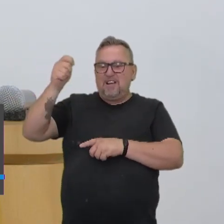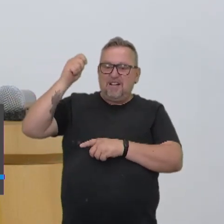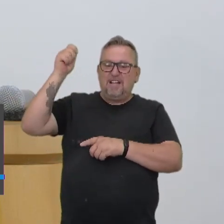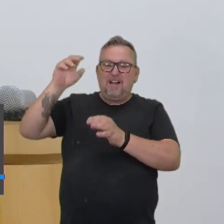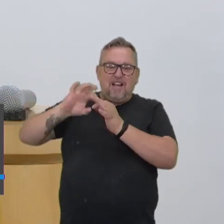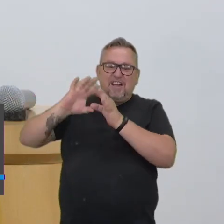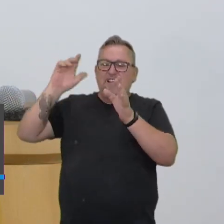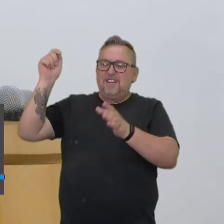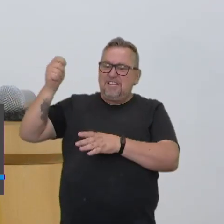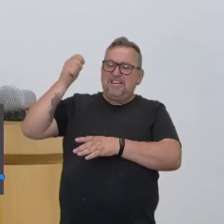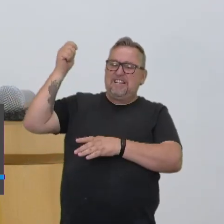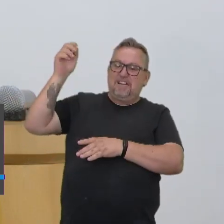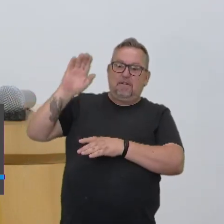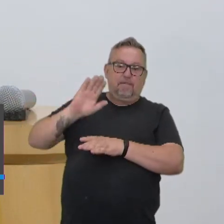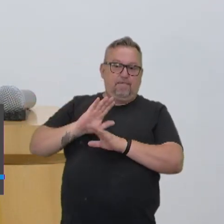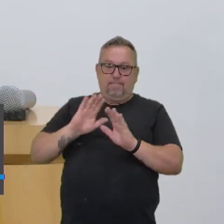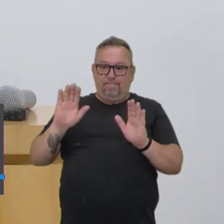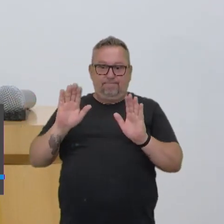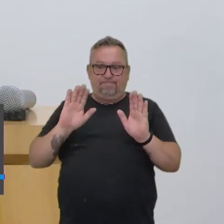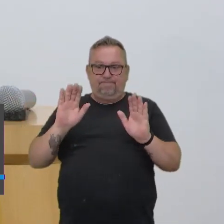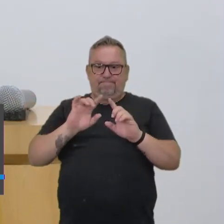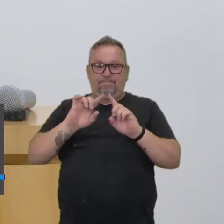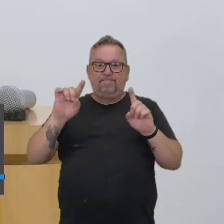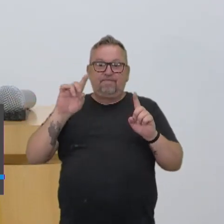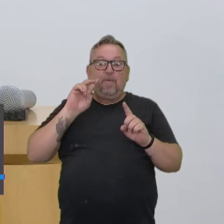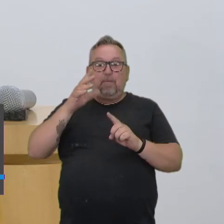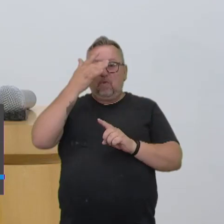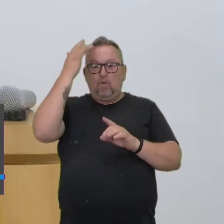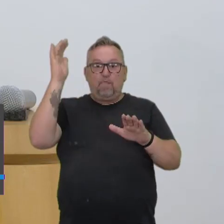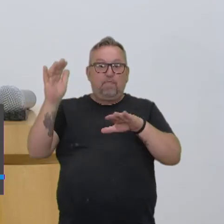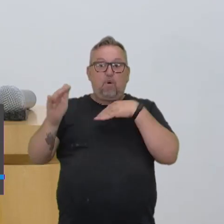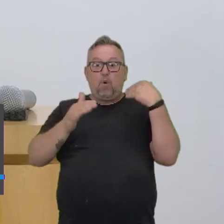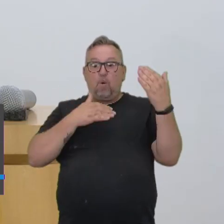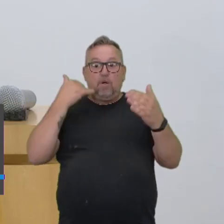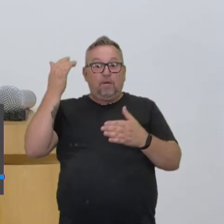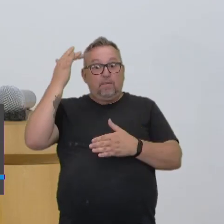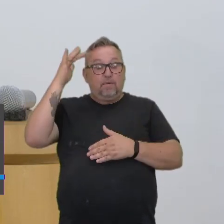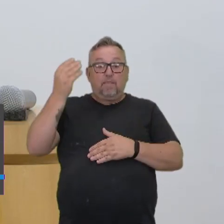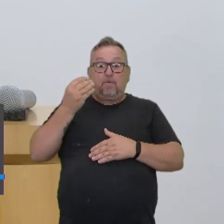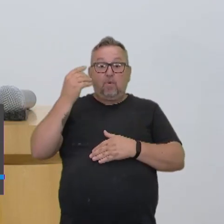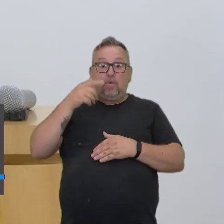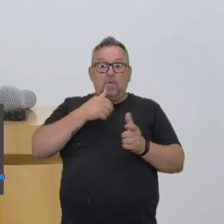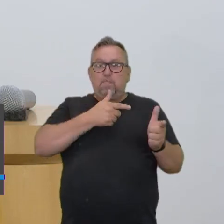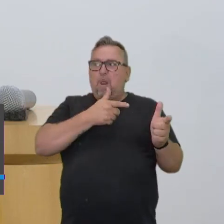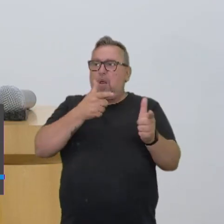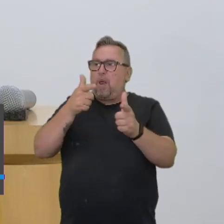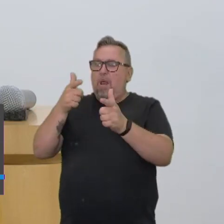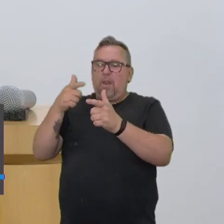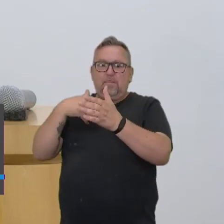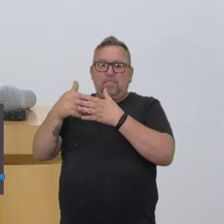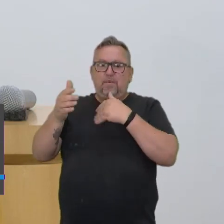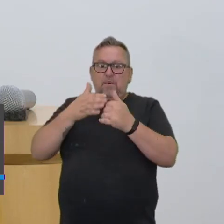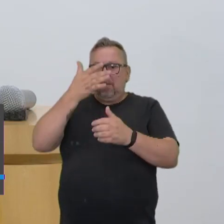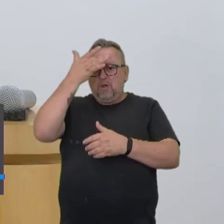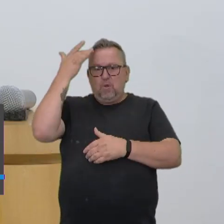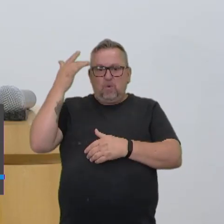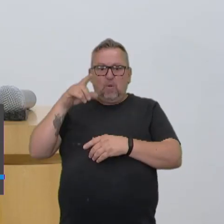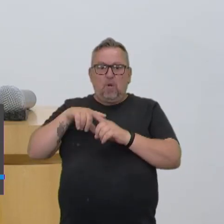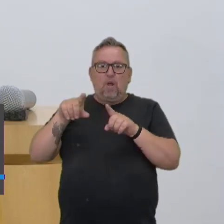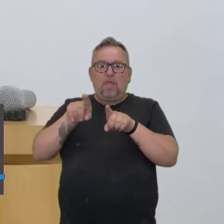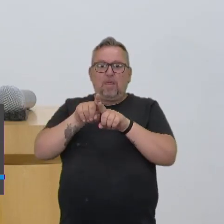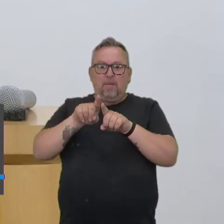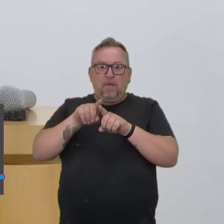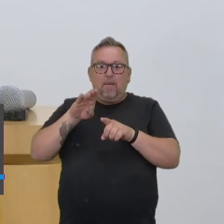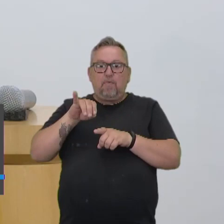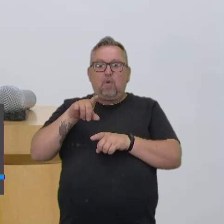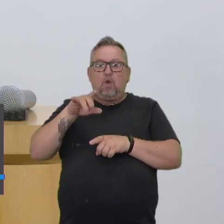liberdade. Mano, não é isso. É gente morrendo e ninguém sabe como. É tiro vindo de todos os lados, é arma química, arma